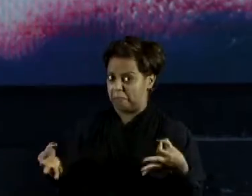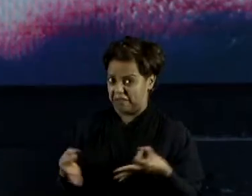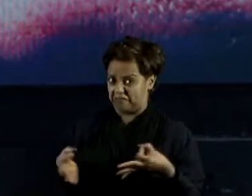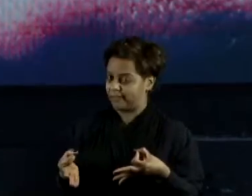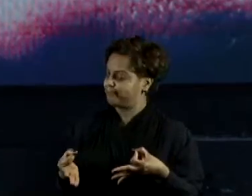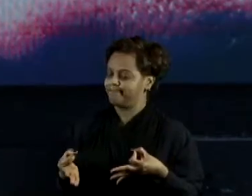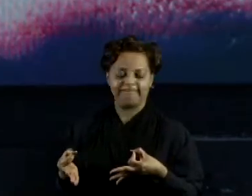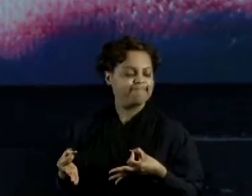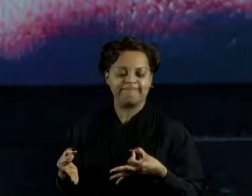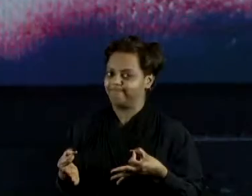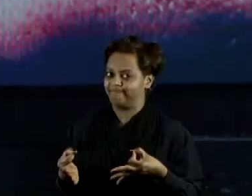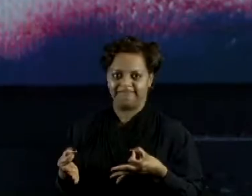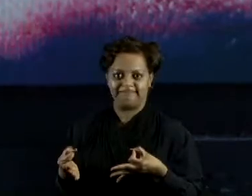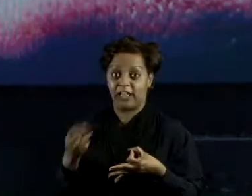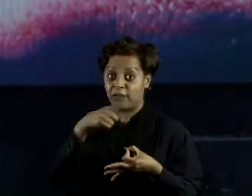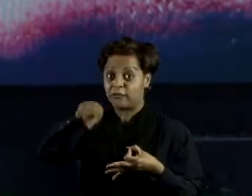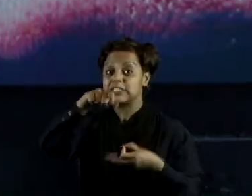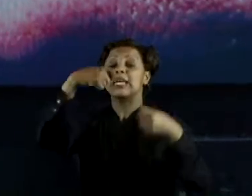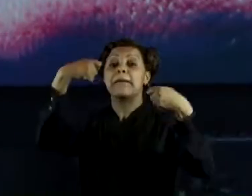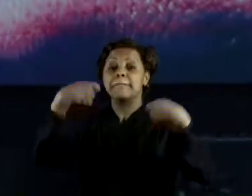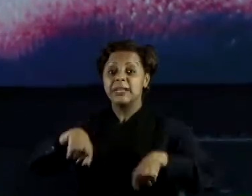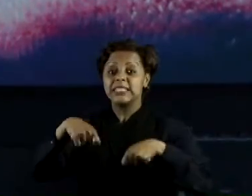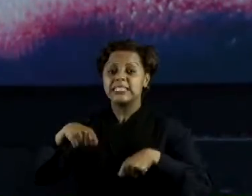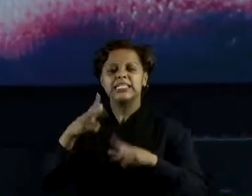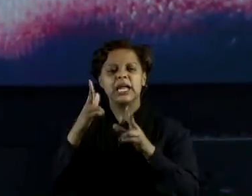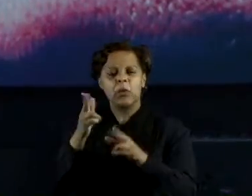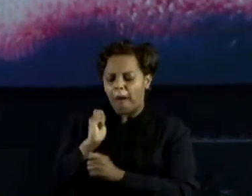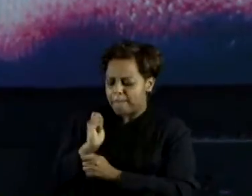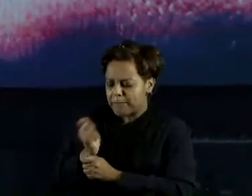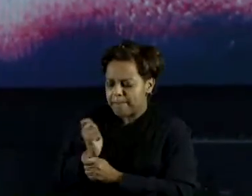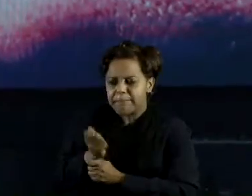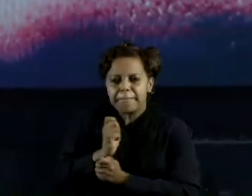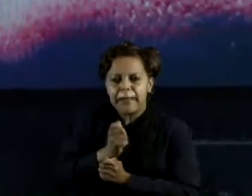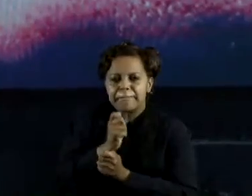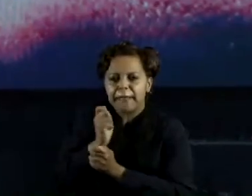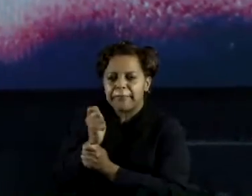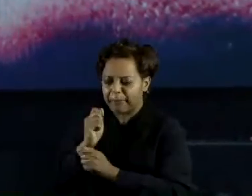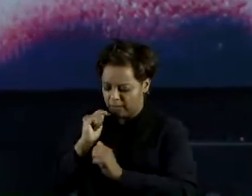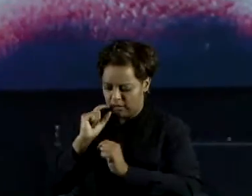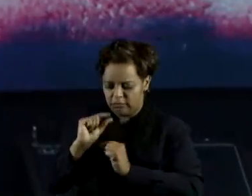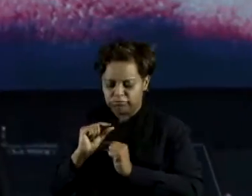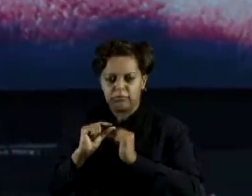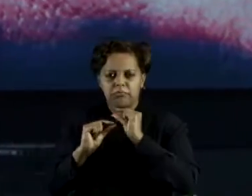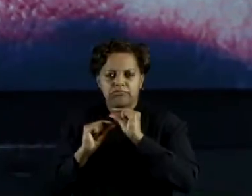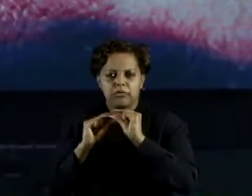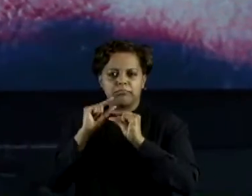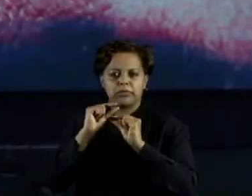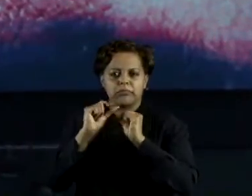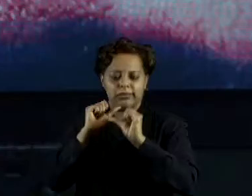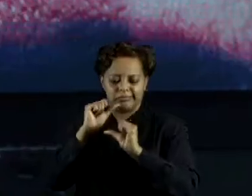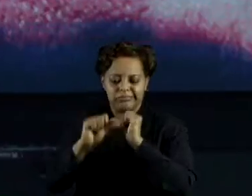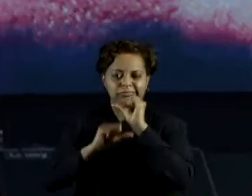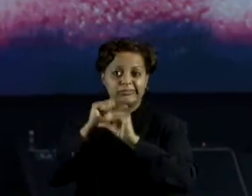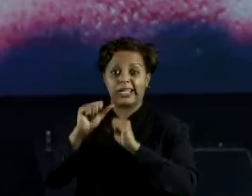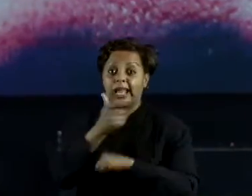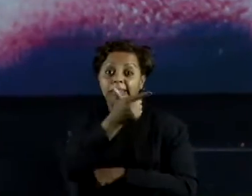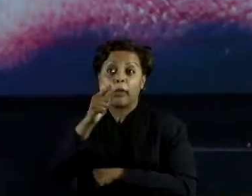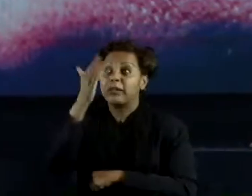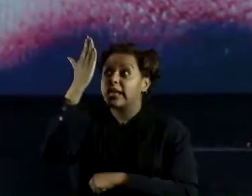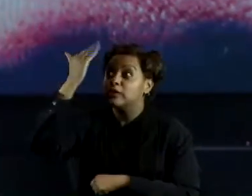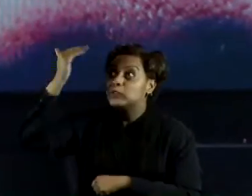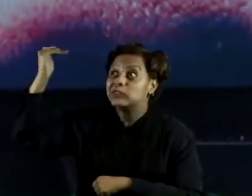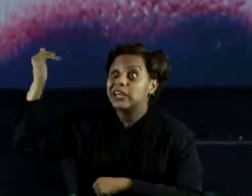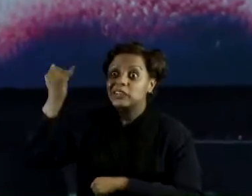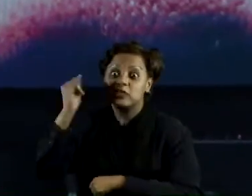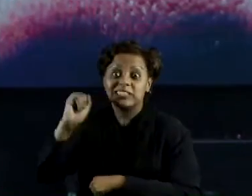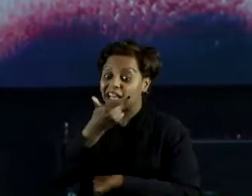Você precisa se tornar qualificado. E não há sucesso sem qualificação, em nada na